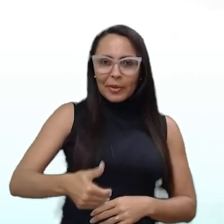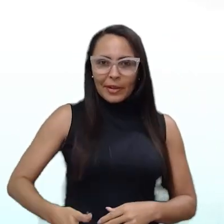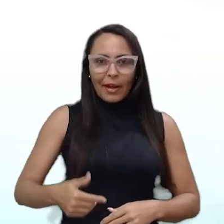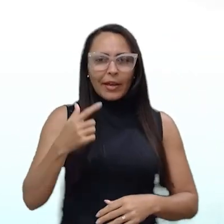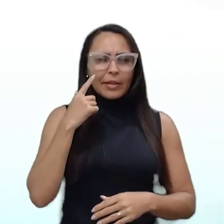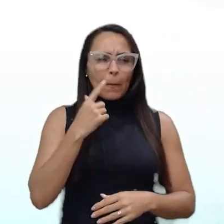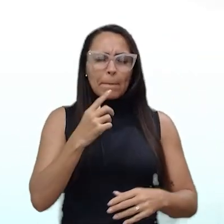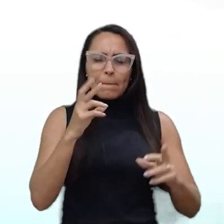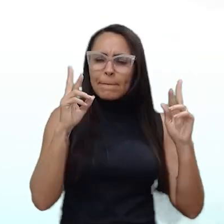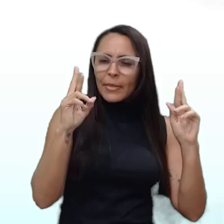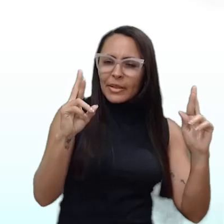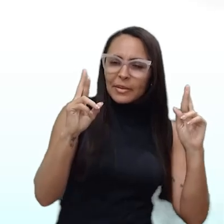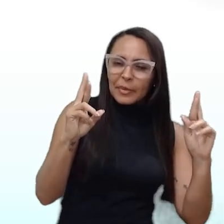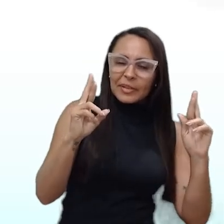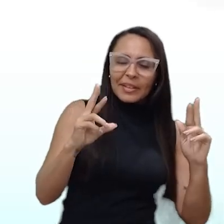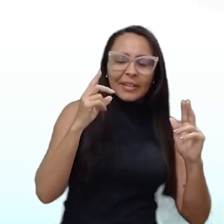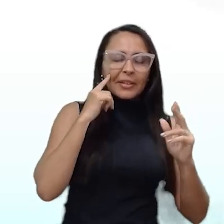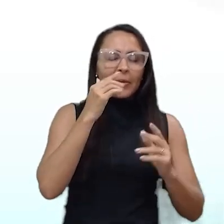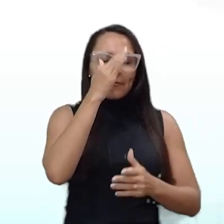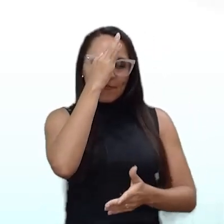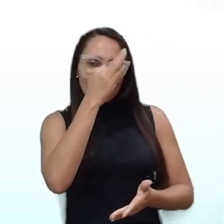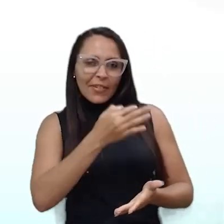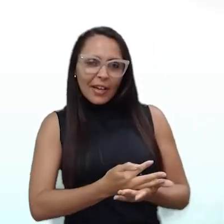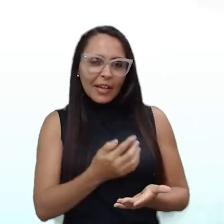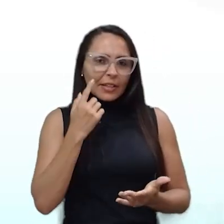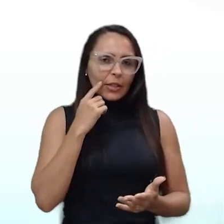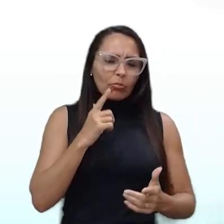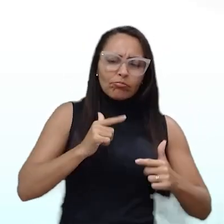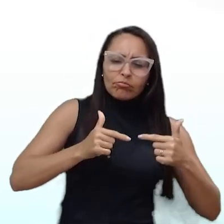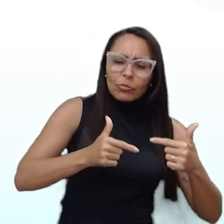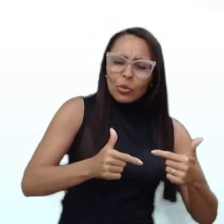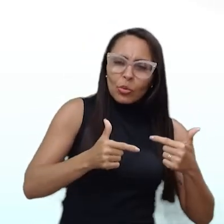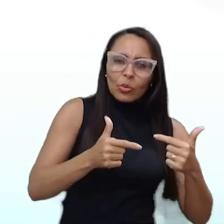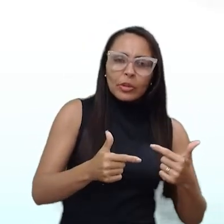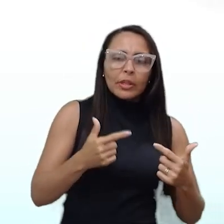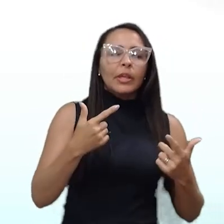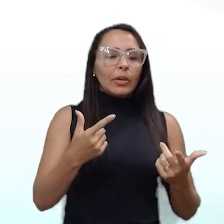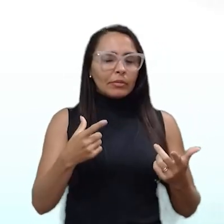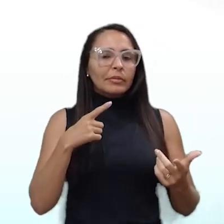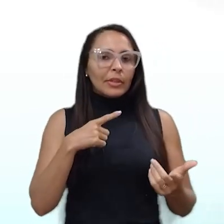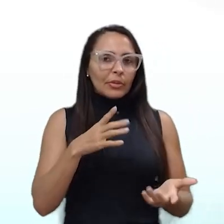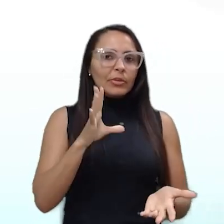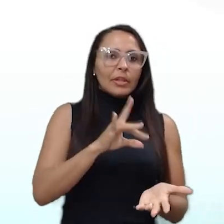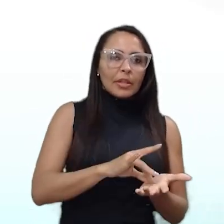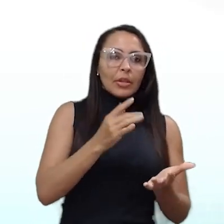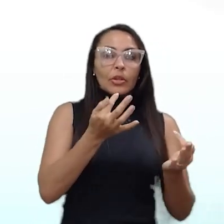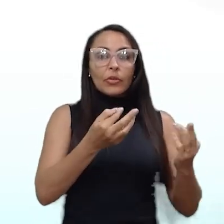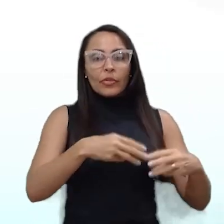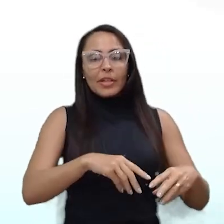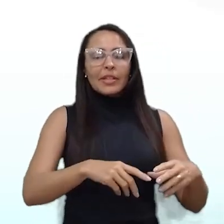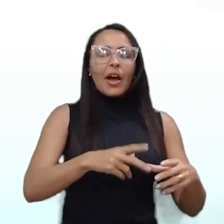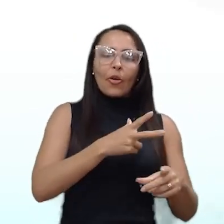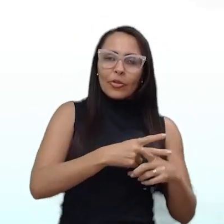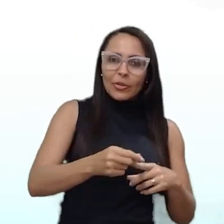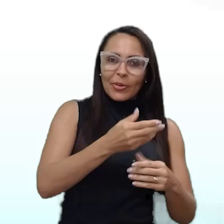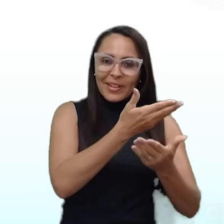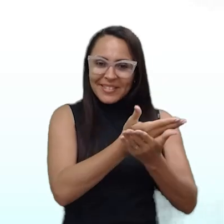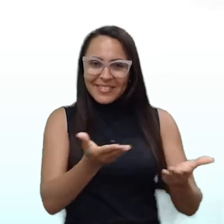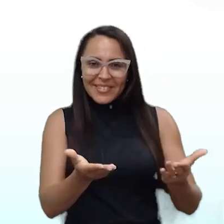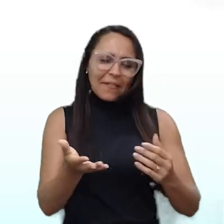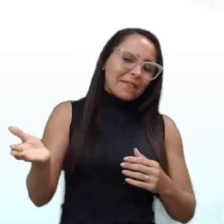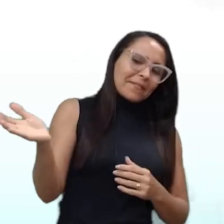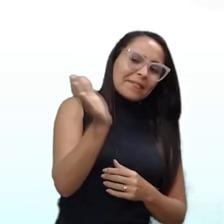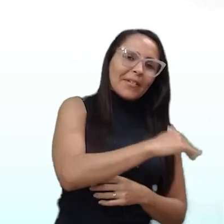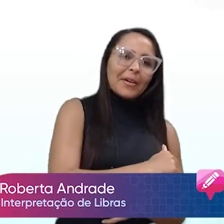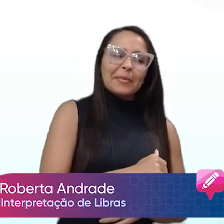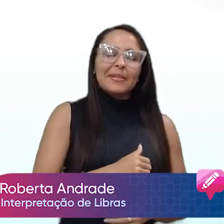mantenha a perseverança, mantenha a tua fé, lute um bom combate que eu tenho certeza que no final a vitória será sua. Vamos